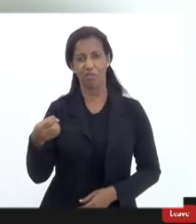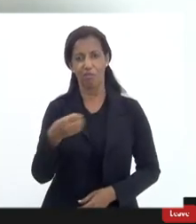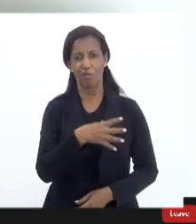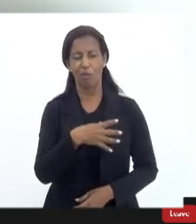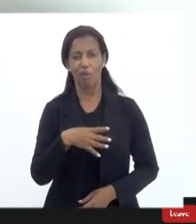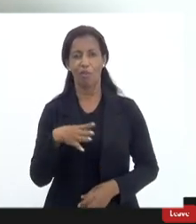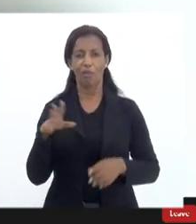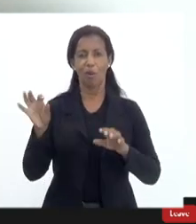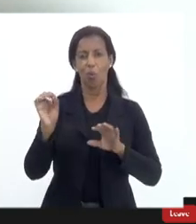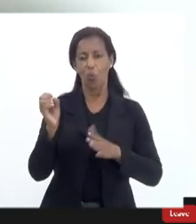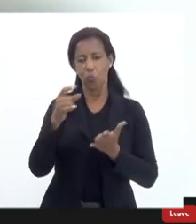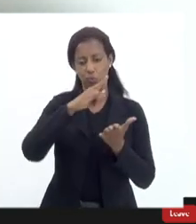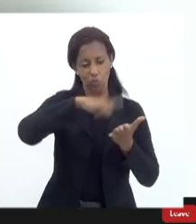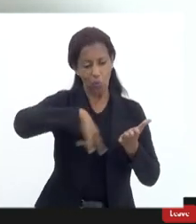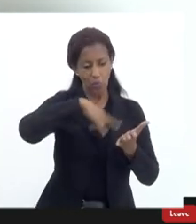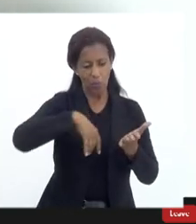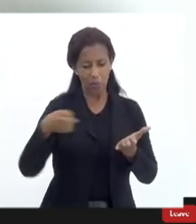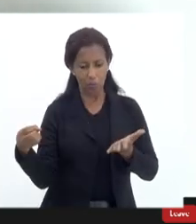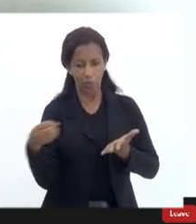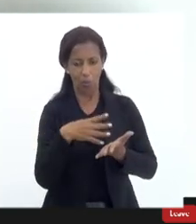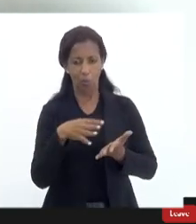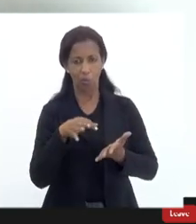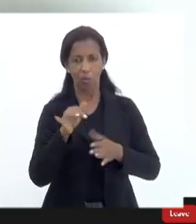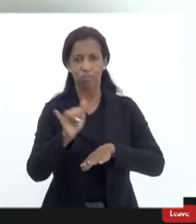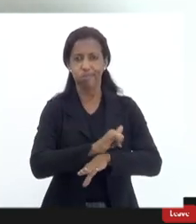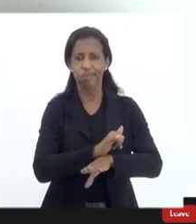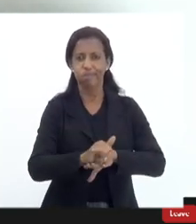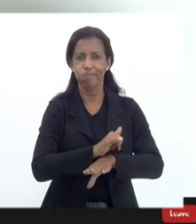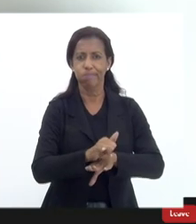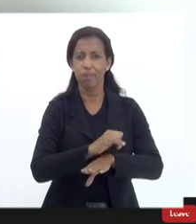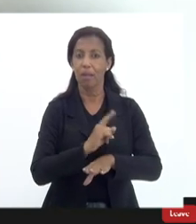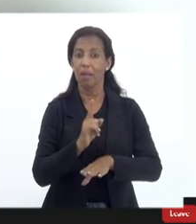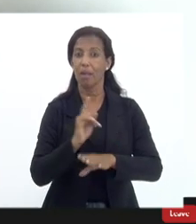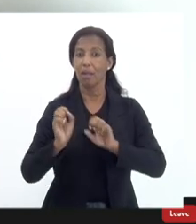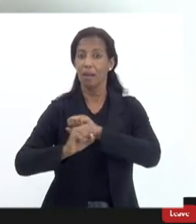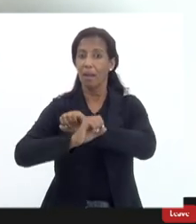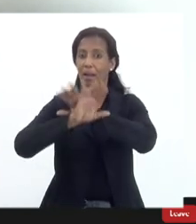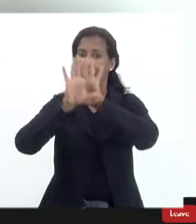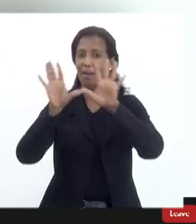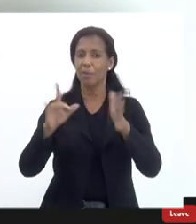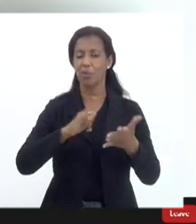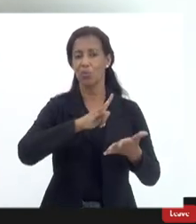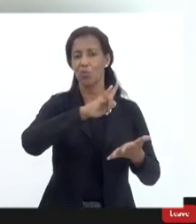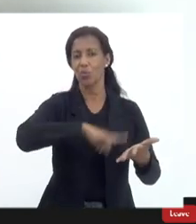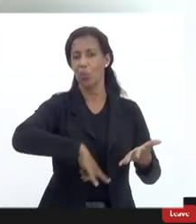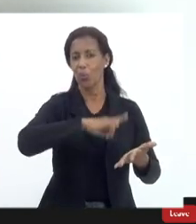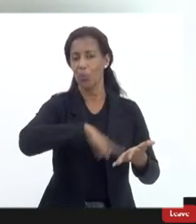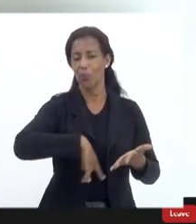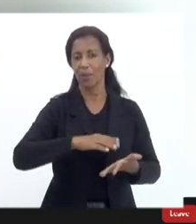de um documento que não foi claramente um documento,